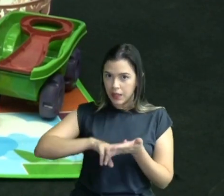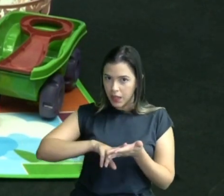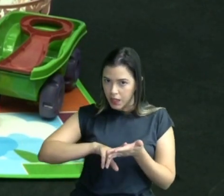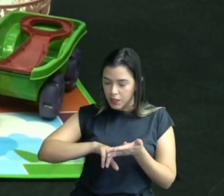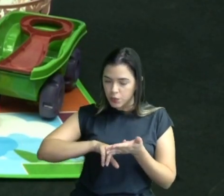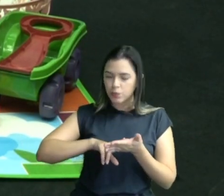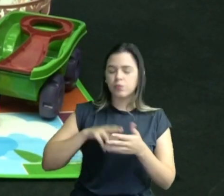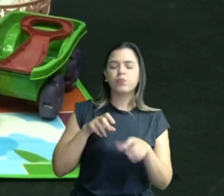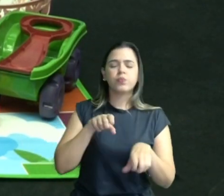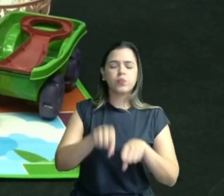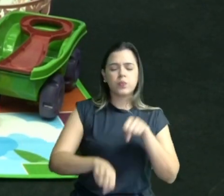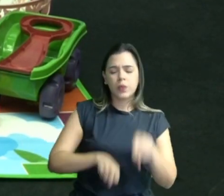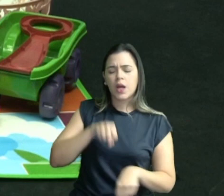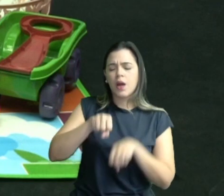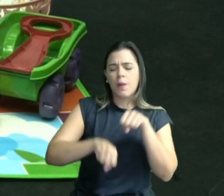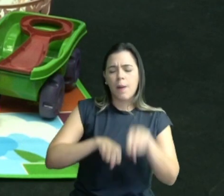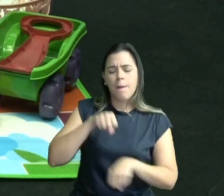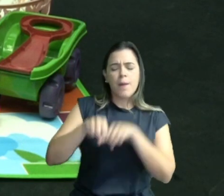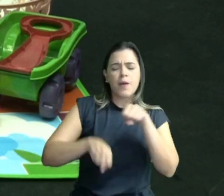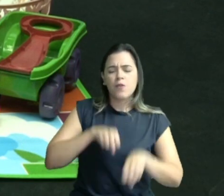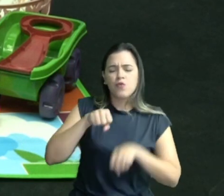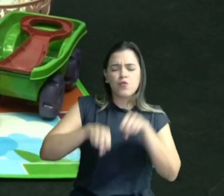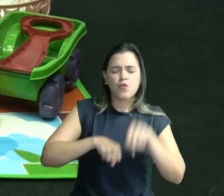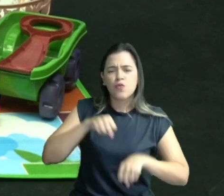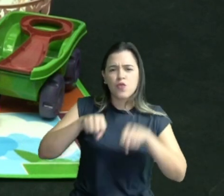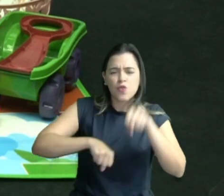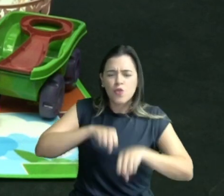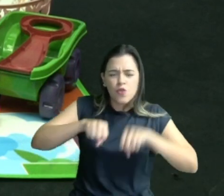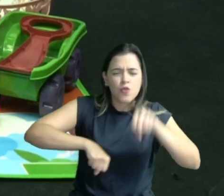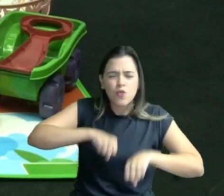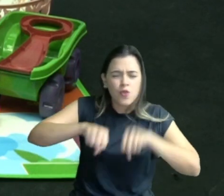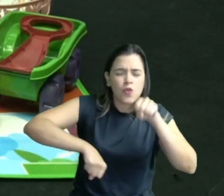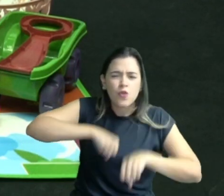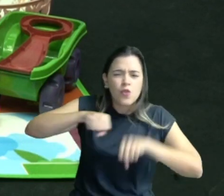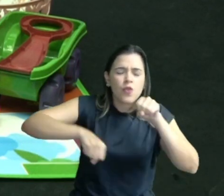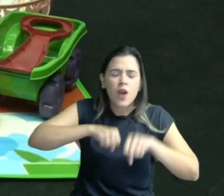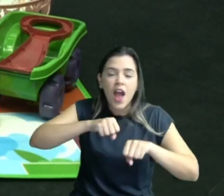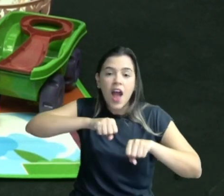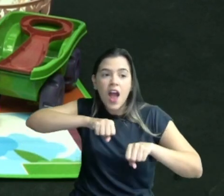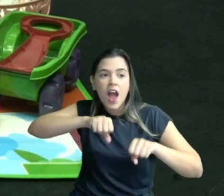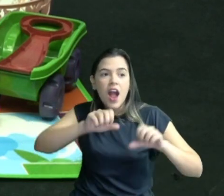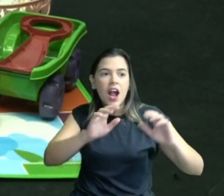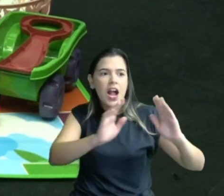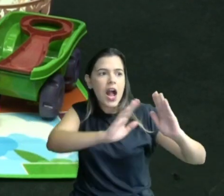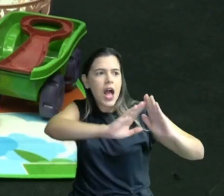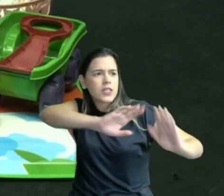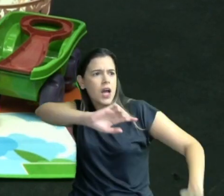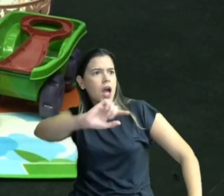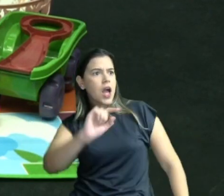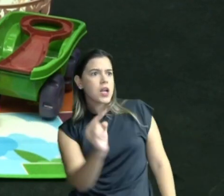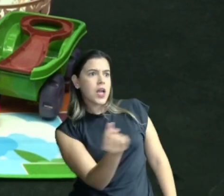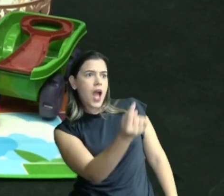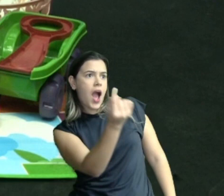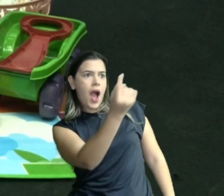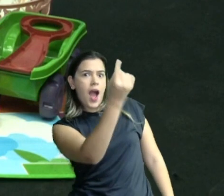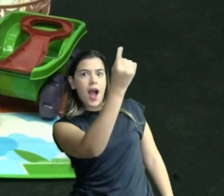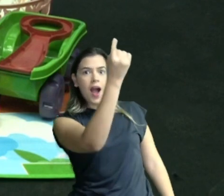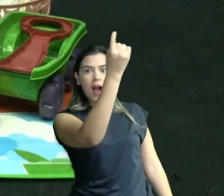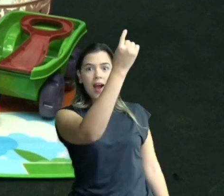pedalou pedalou bastante até chegar a uma casa a casa do gigante